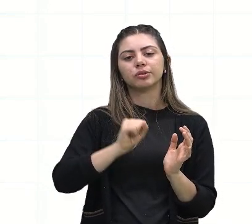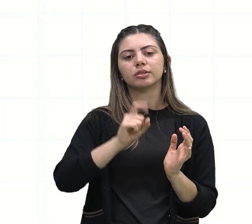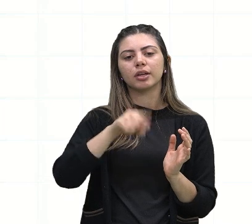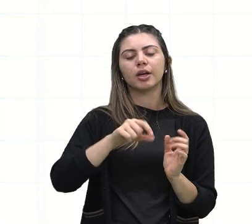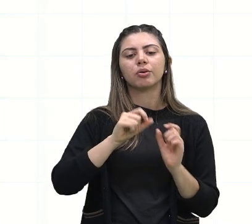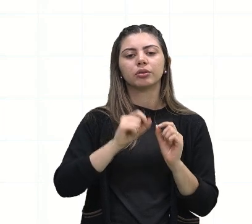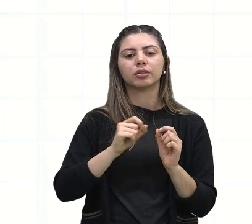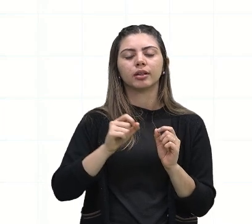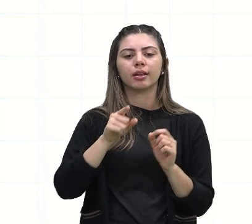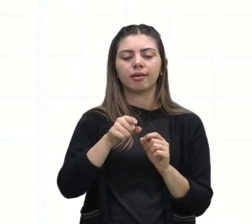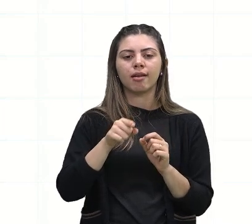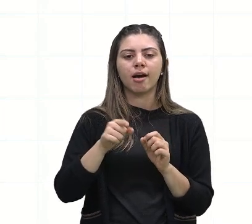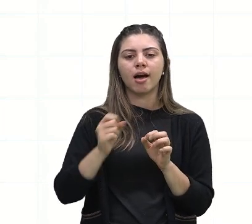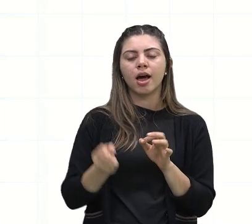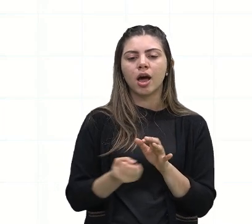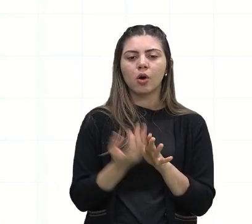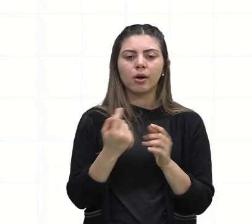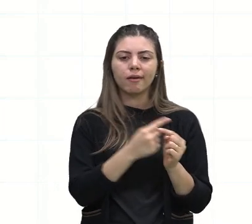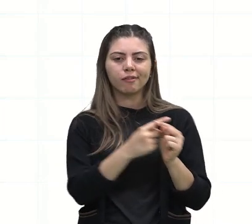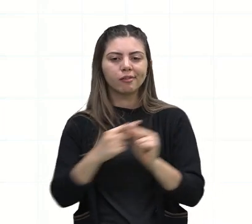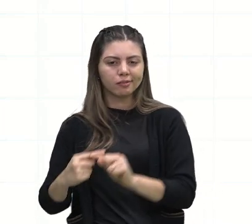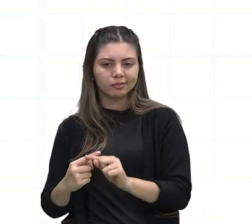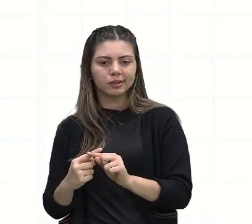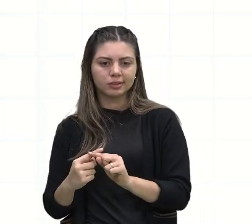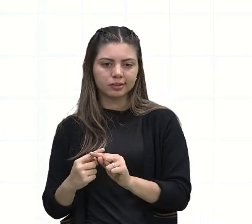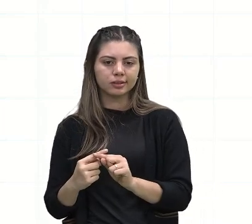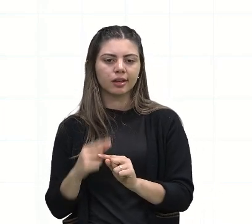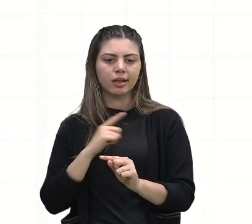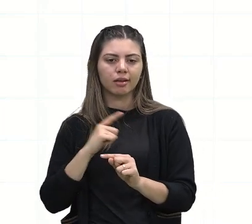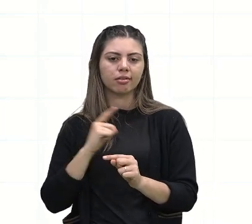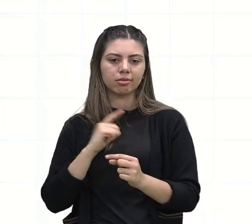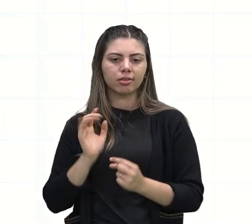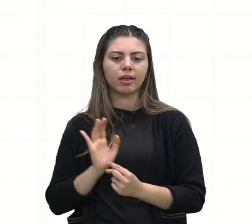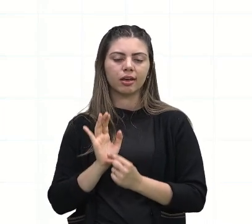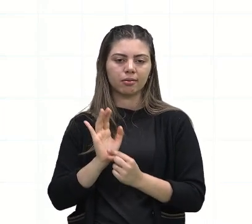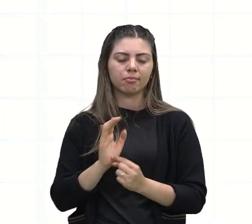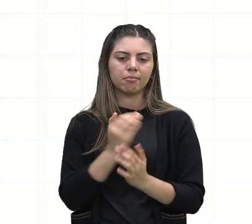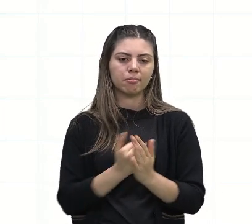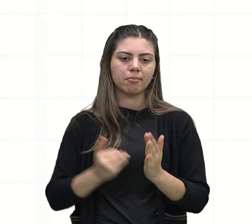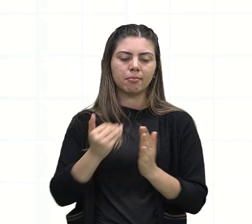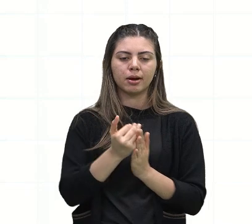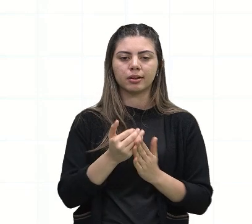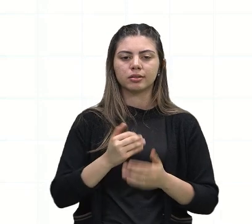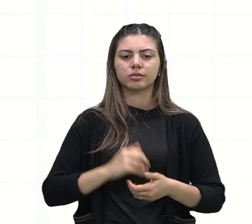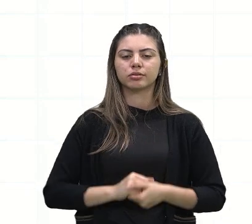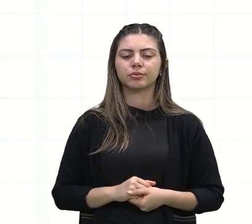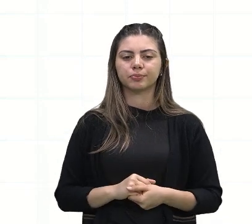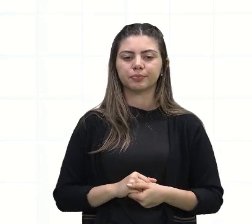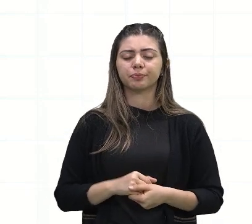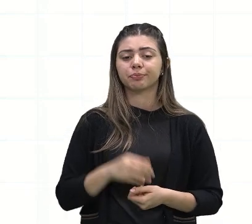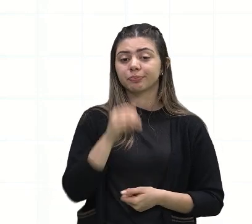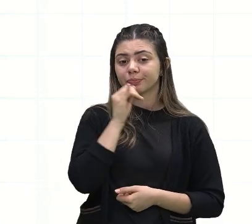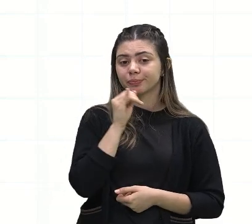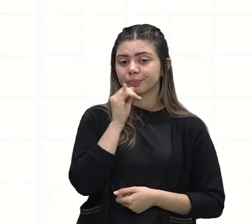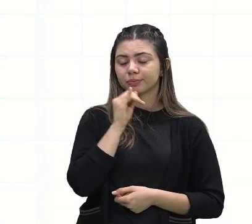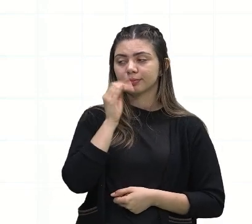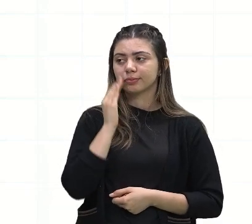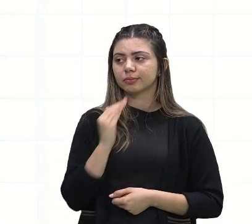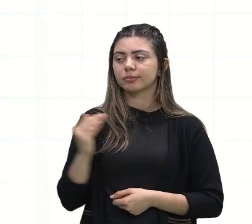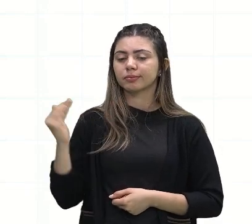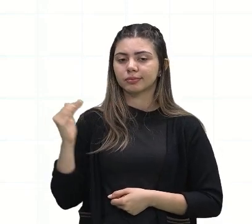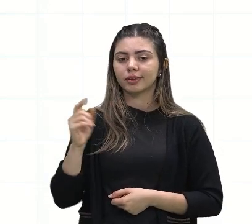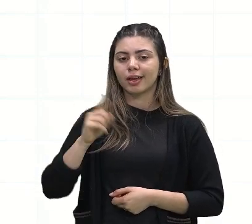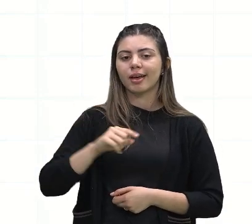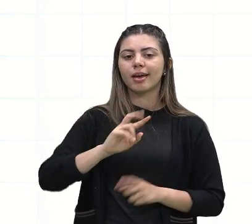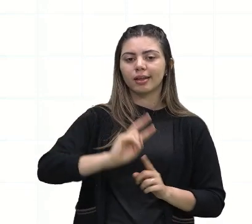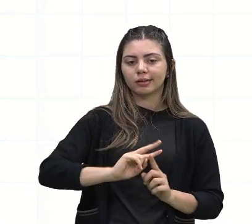quantas vezes a quantidade, né, foi aumentada. Então, observe que aqui que eu tenho o dobro